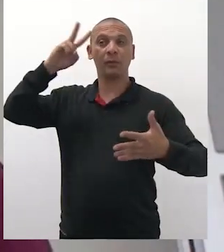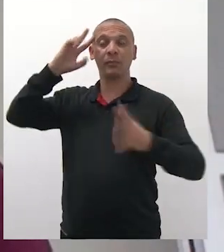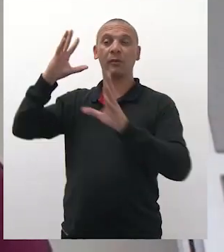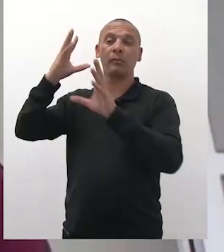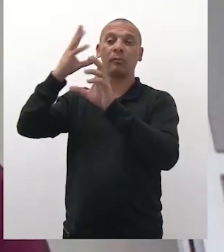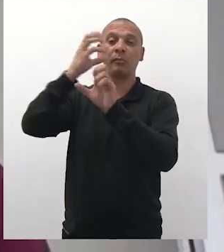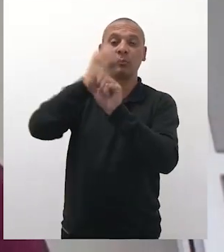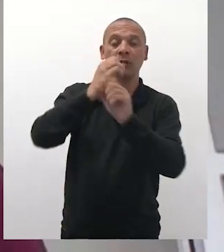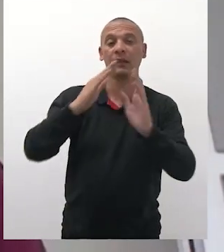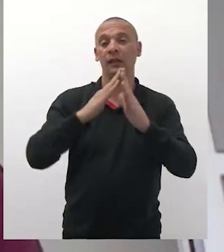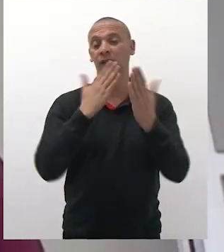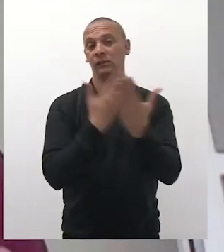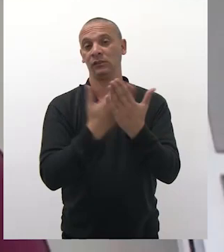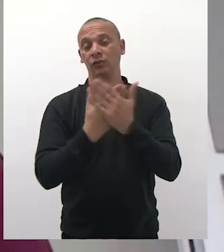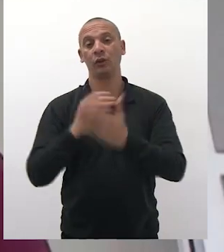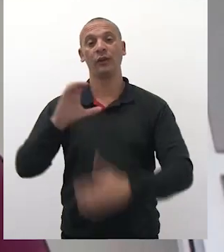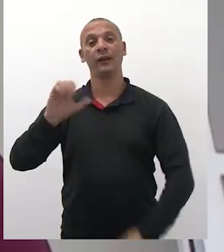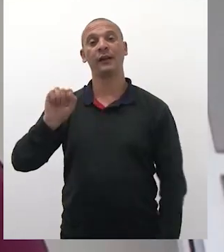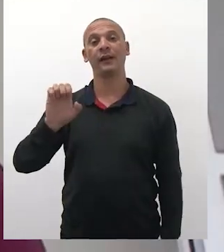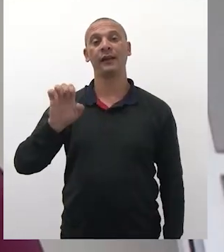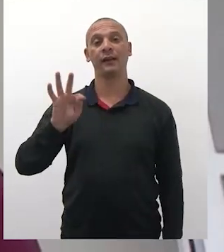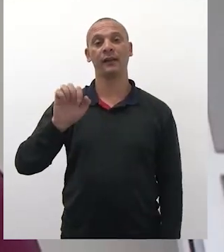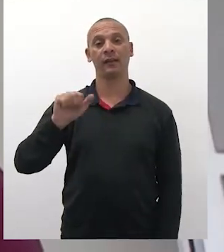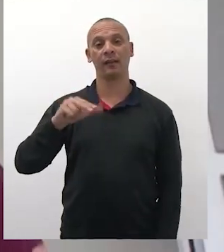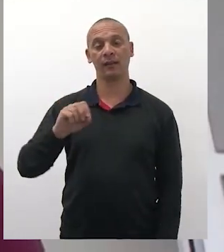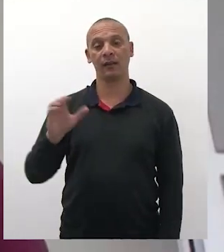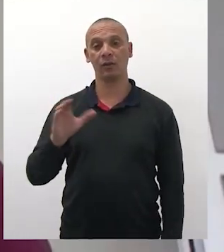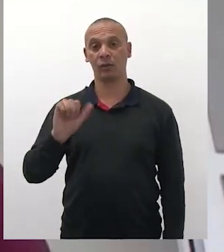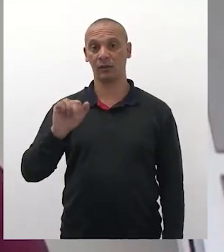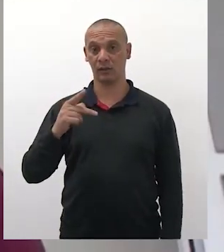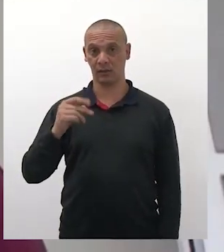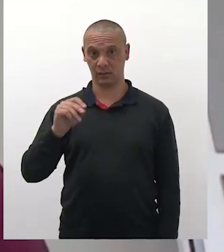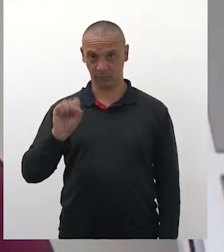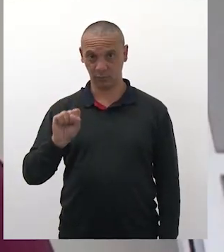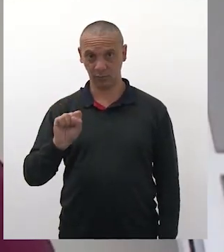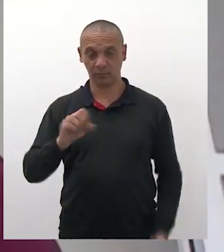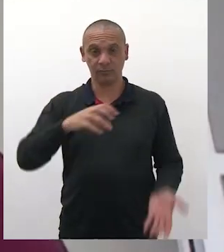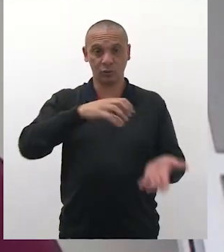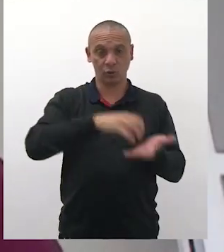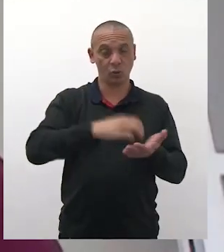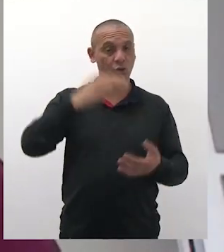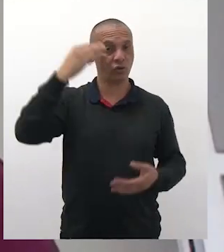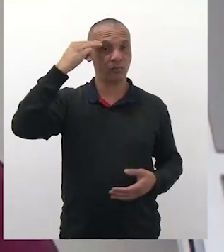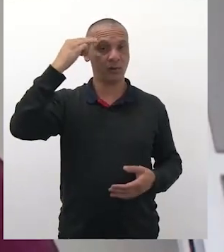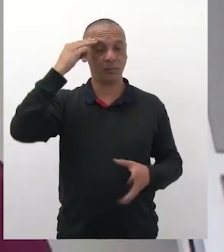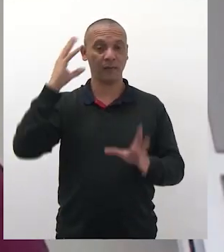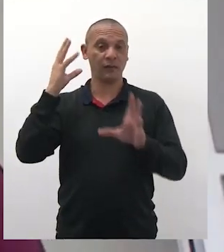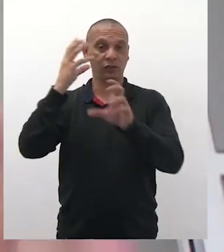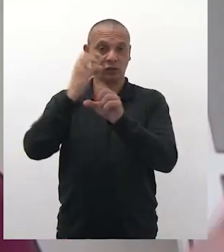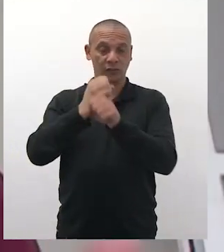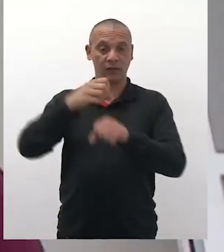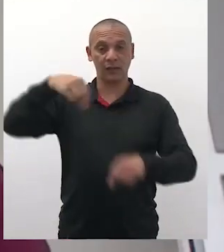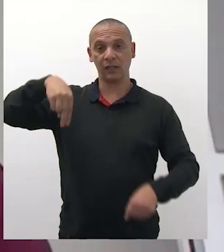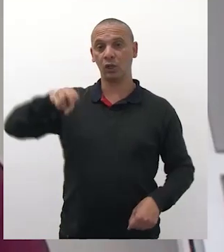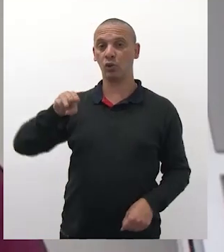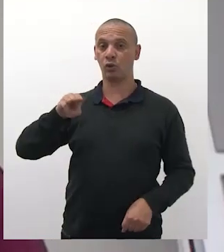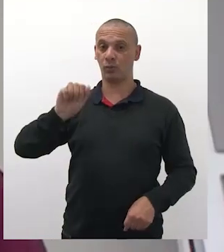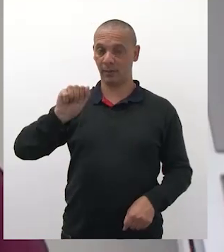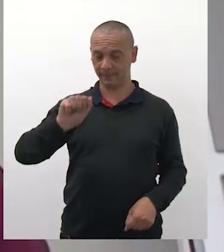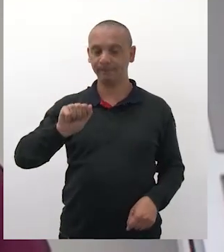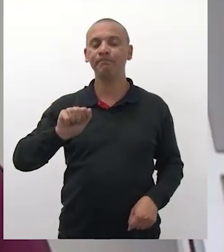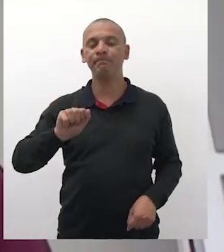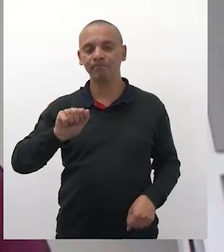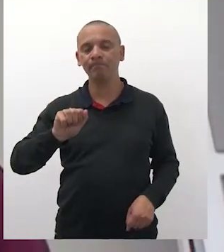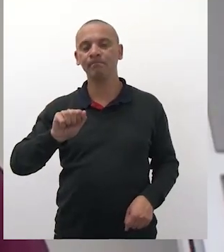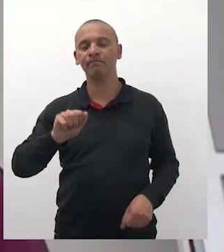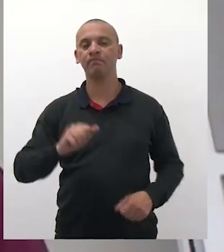de Campos. Esse acervo histórico está sob os cuidados do Núcleo de Memória e Acervo Histórico, o NUMA, que é um dos núcleos do